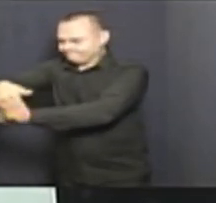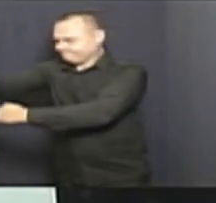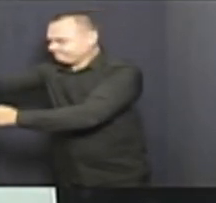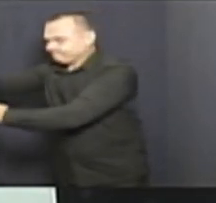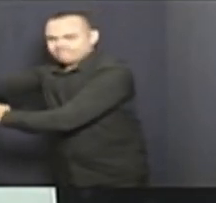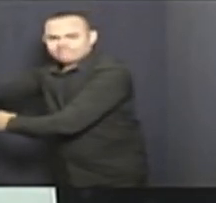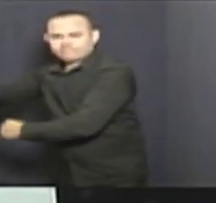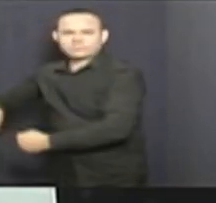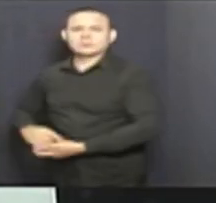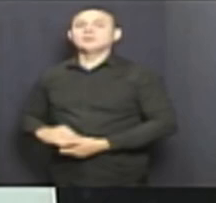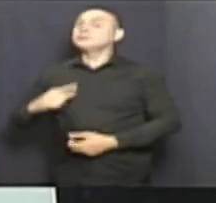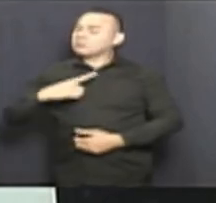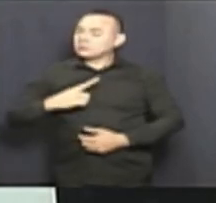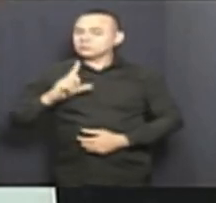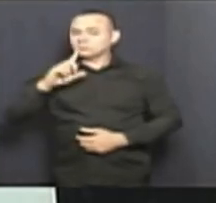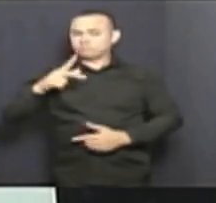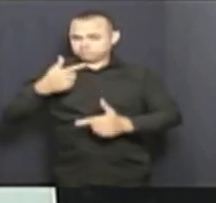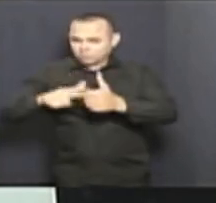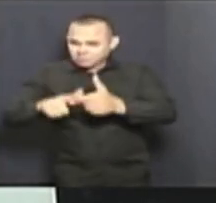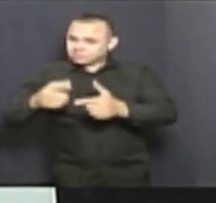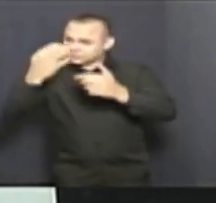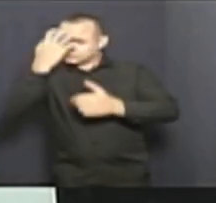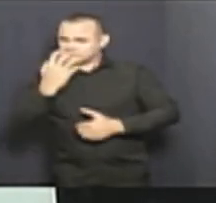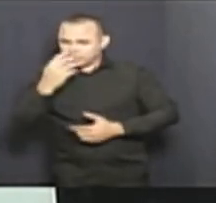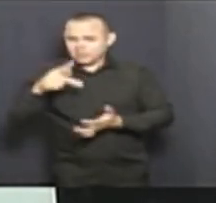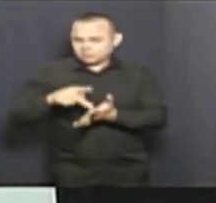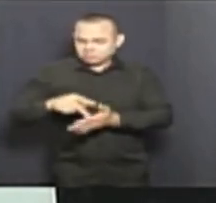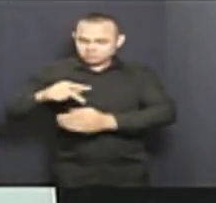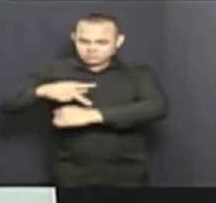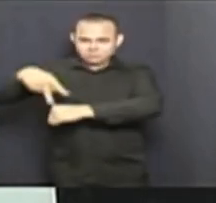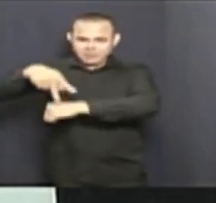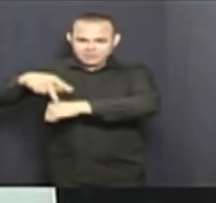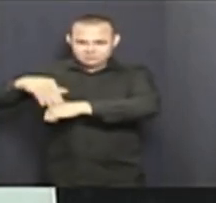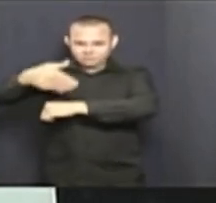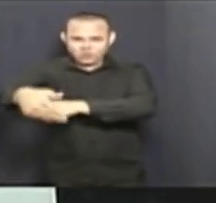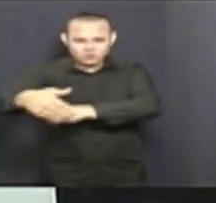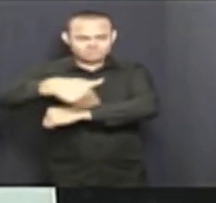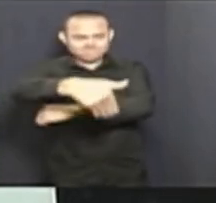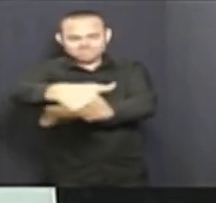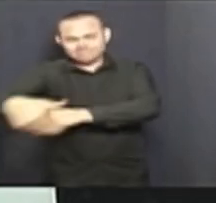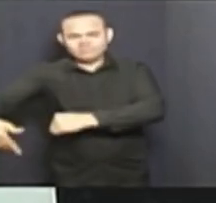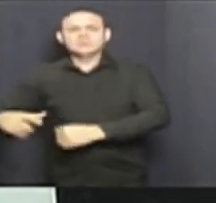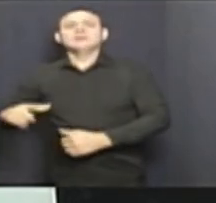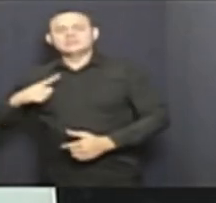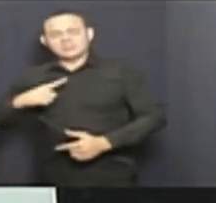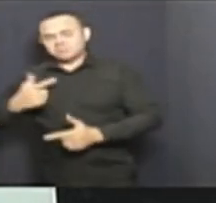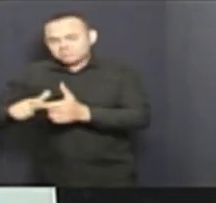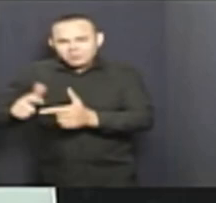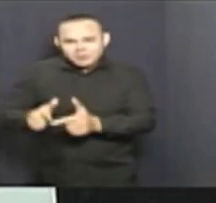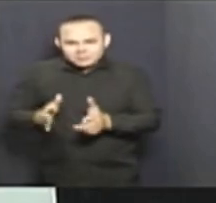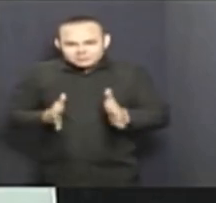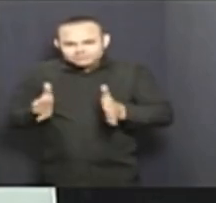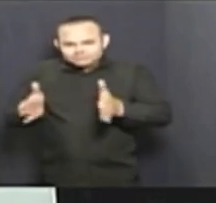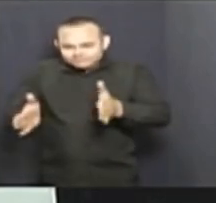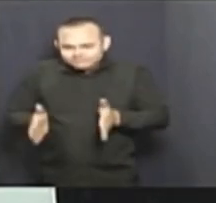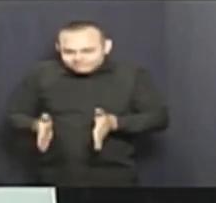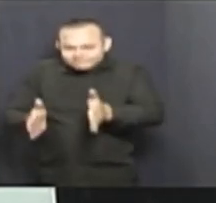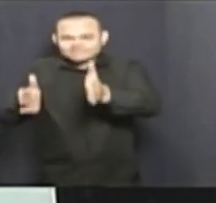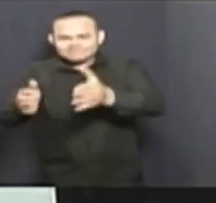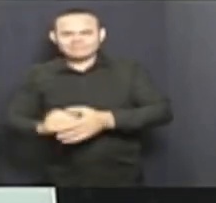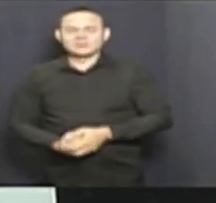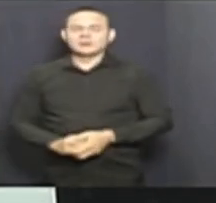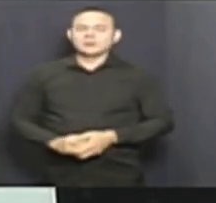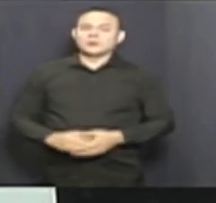na fronteira que gera outras situações nos corredores hoje falava antigamente